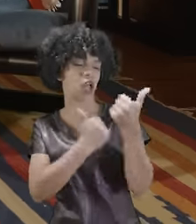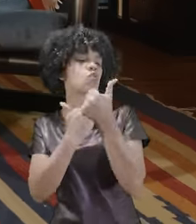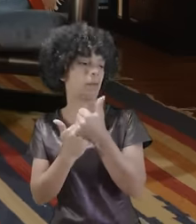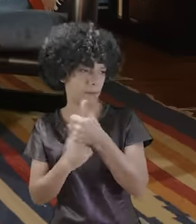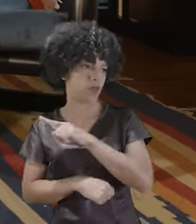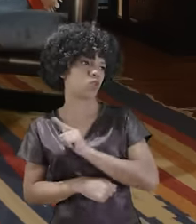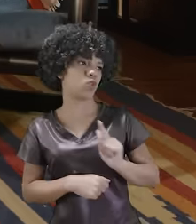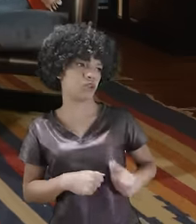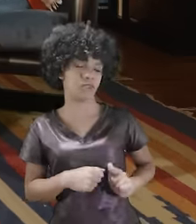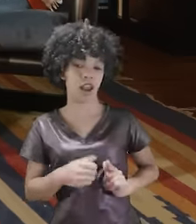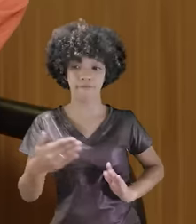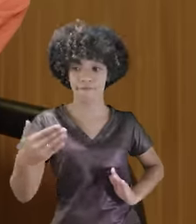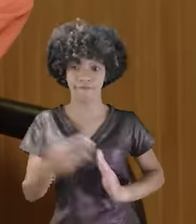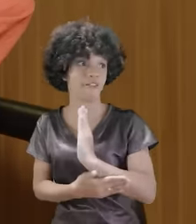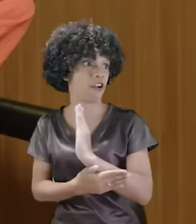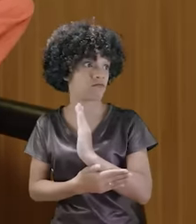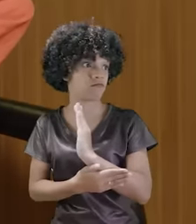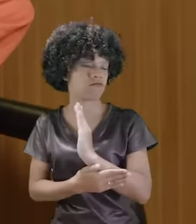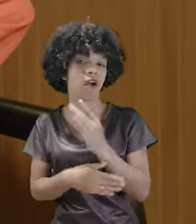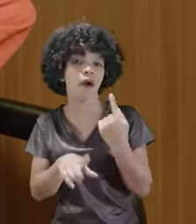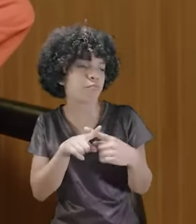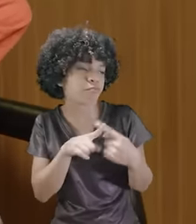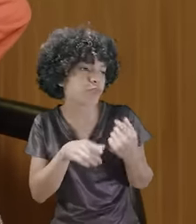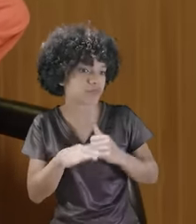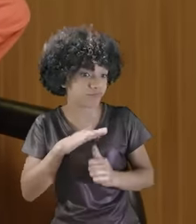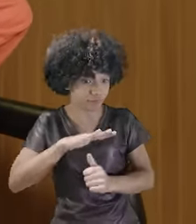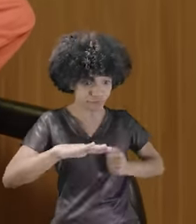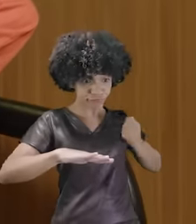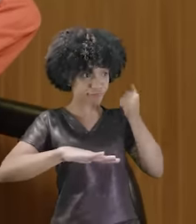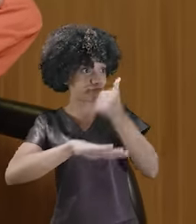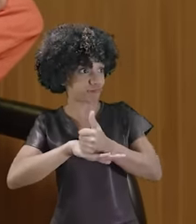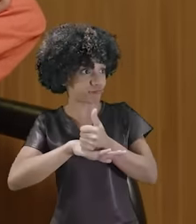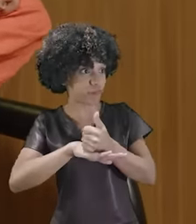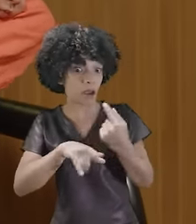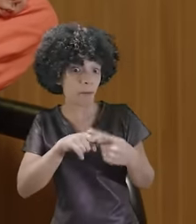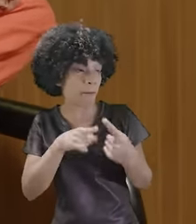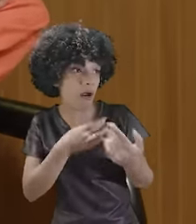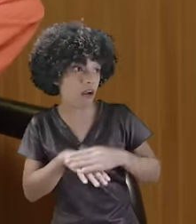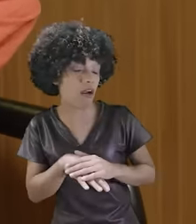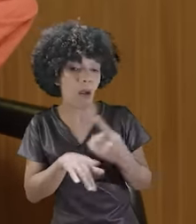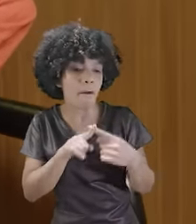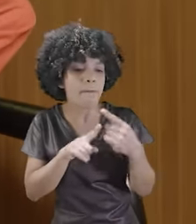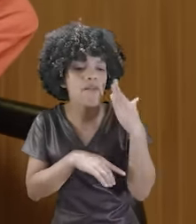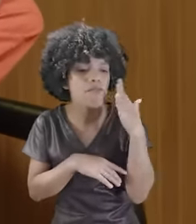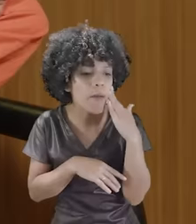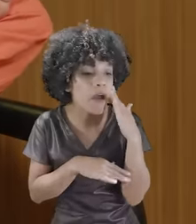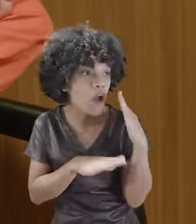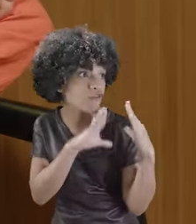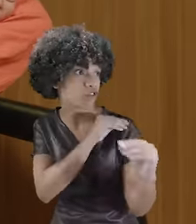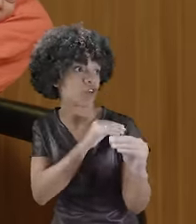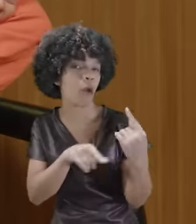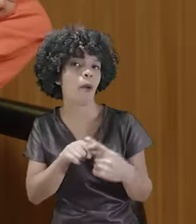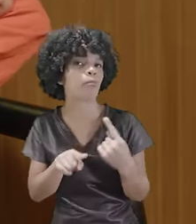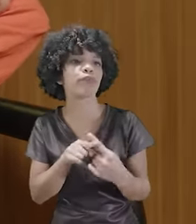eles estavam muito agiram eles estavam por causa dele do que a gente saiu também lá muitas pessoas fugir por